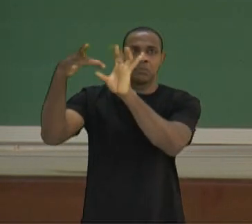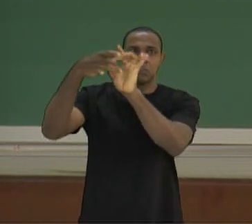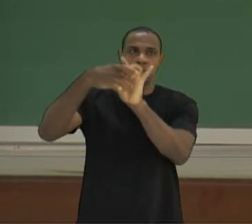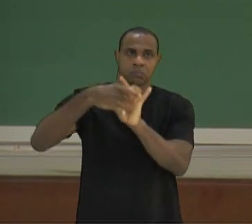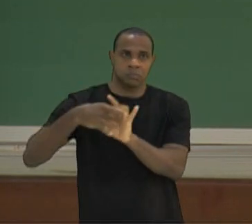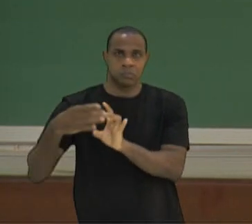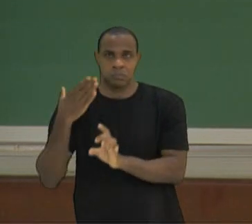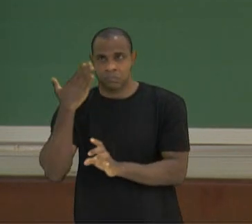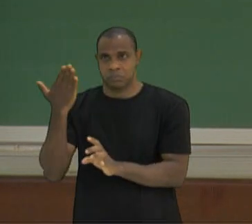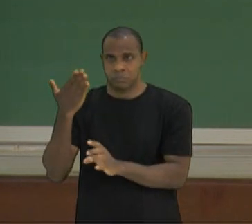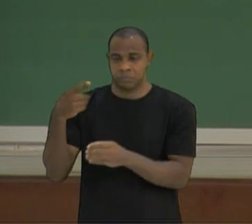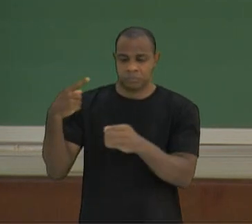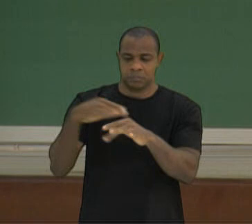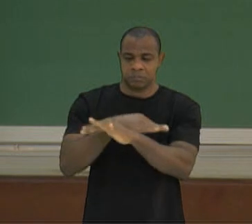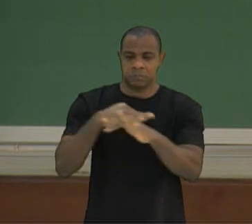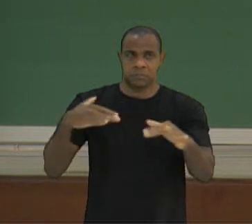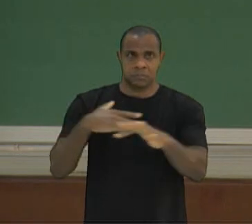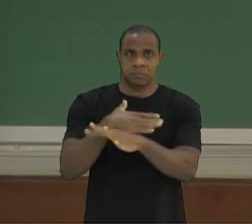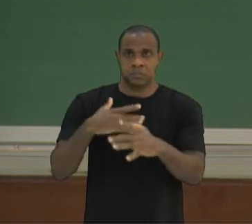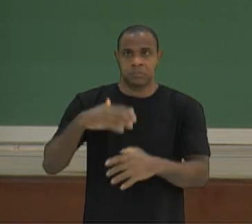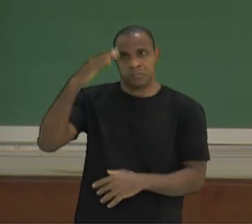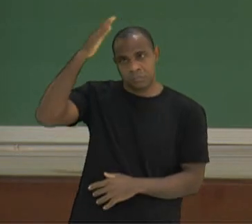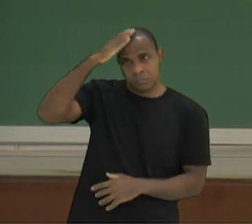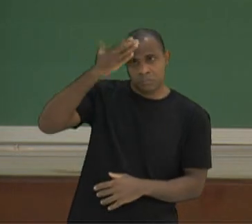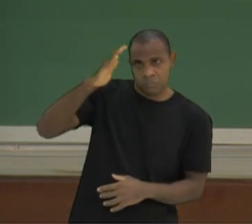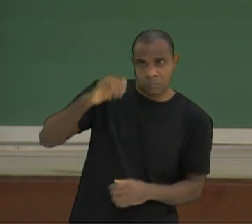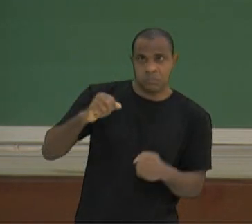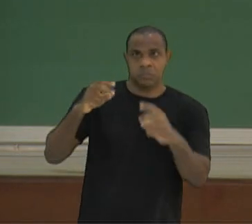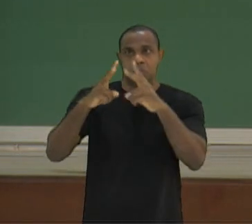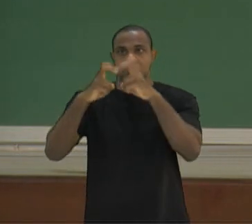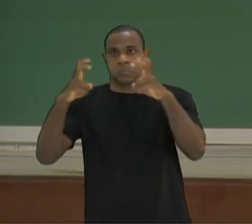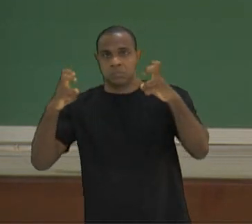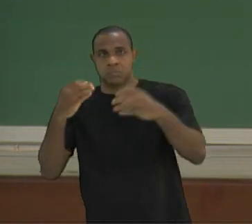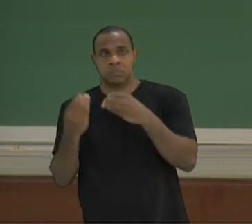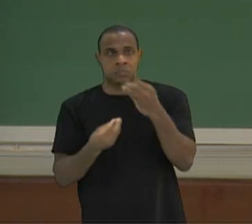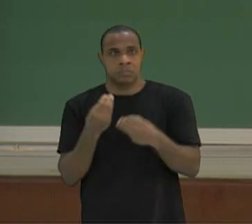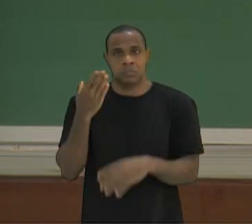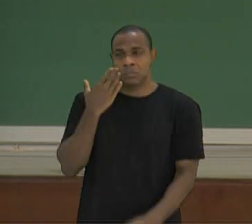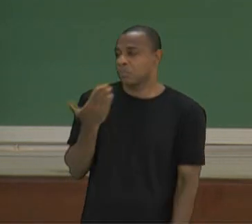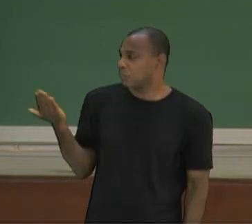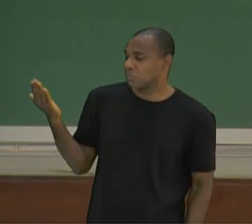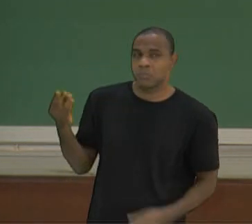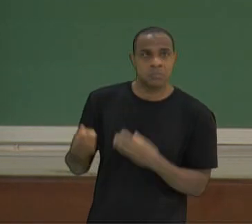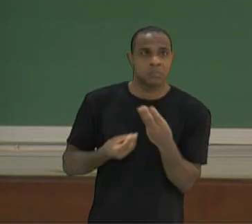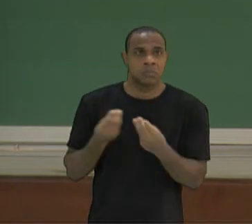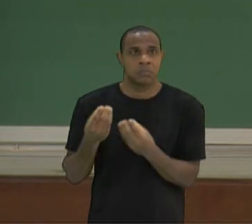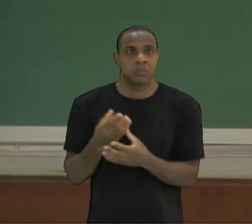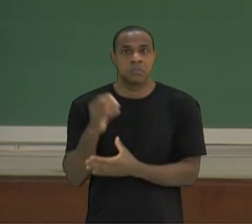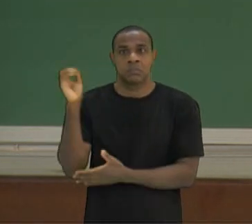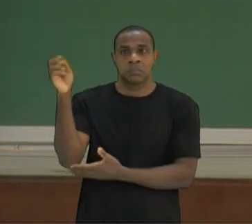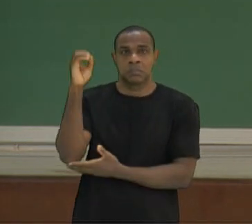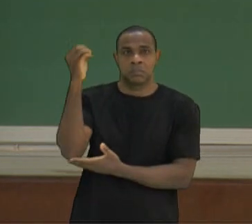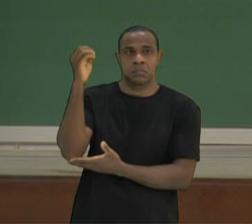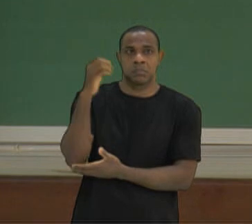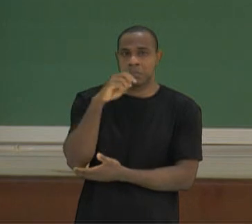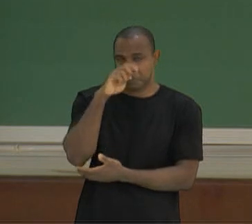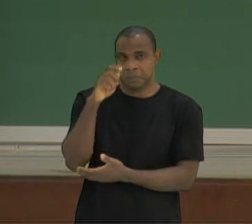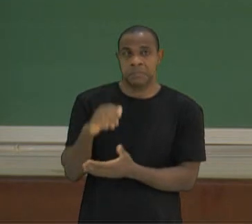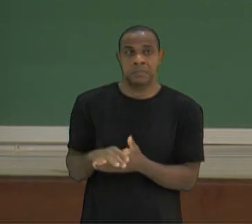ali como metrópoles, certo? Então, as grandes metrópoles ali da região sul. Depois nós vamos ter ali as